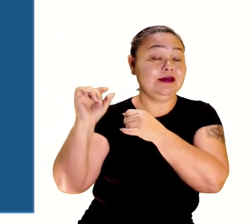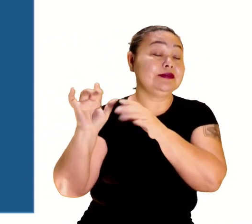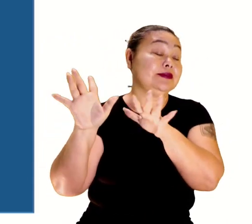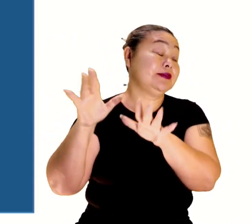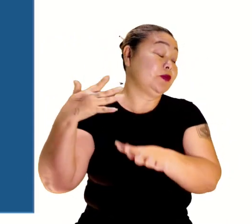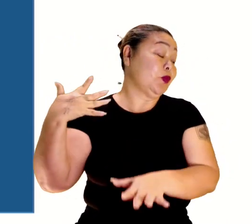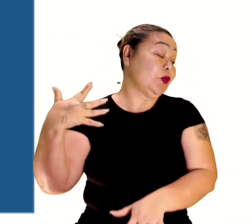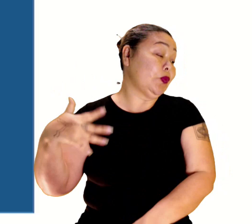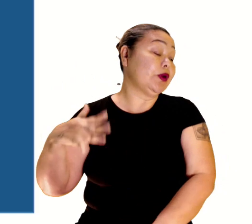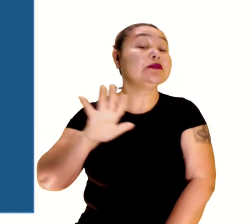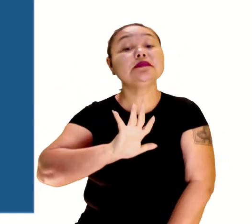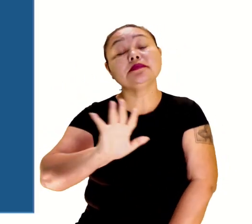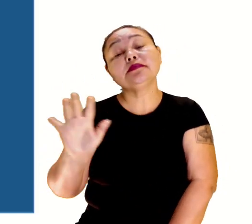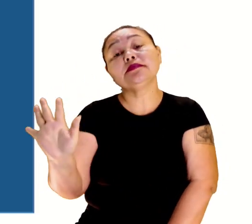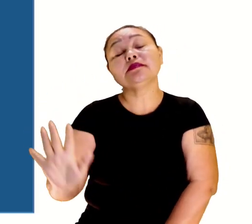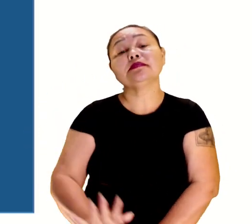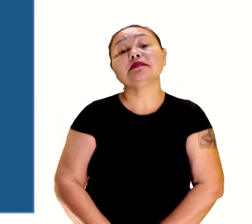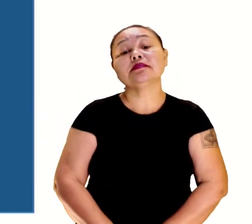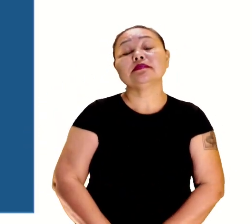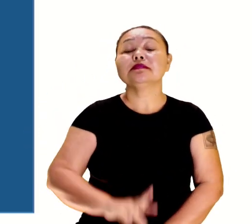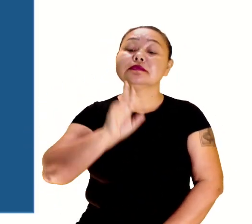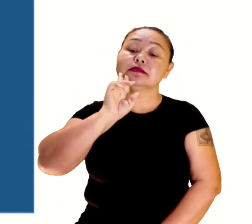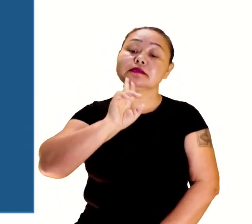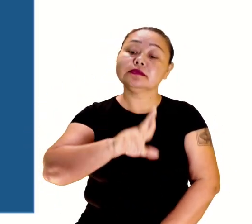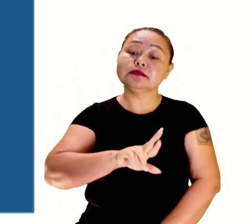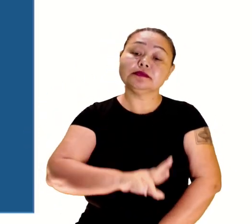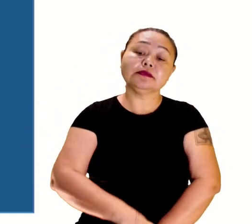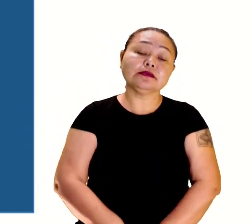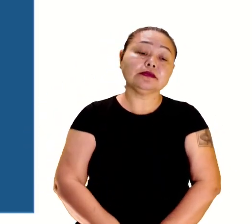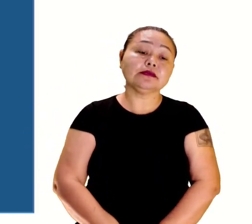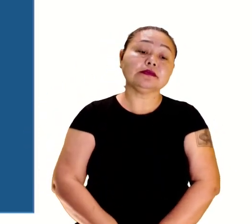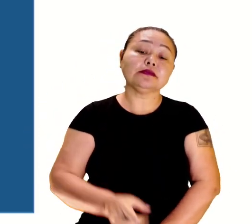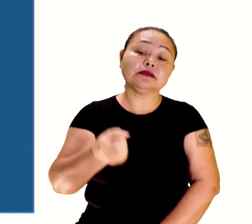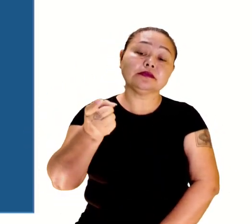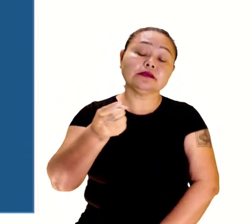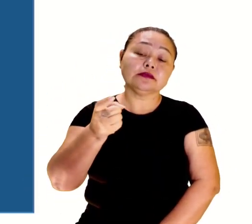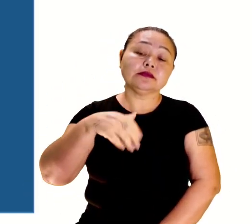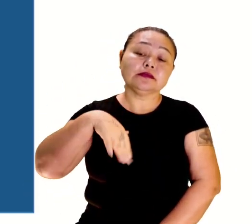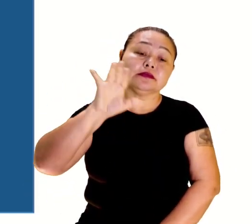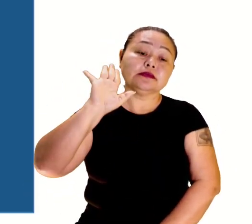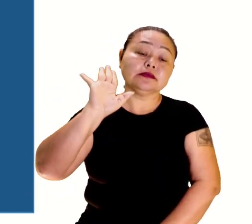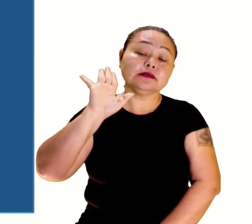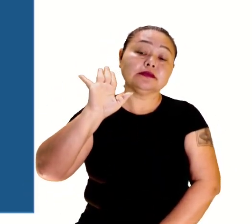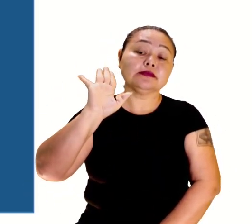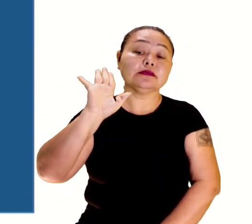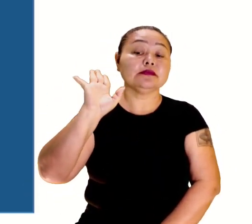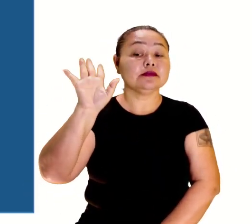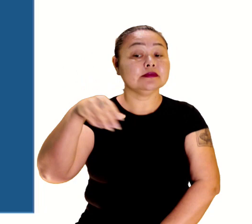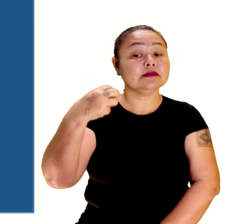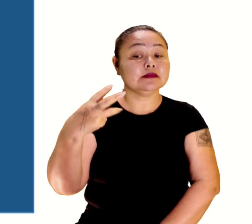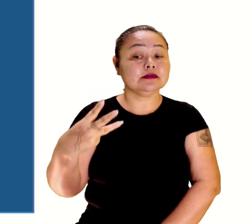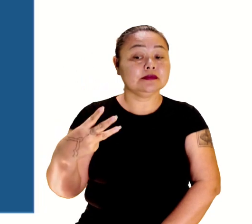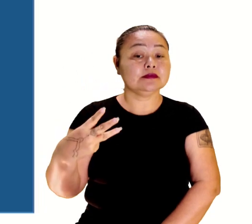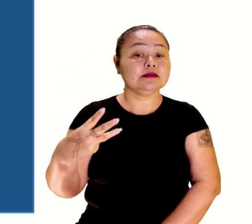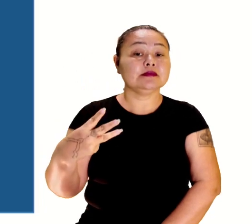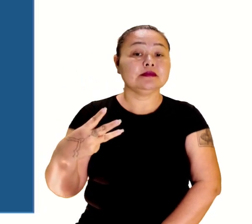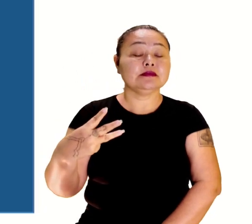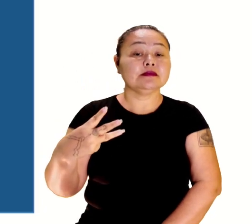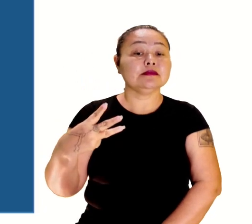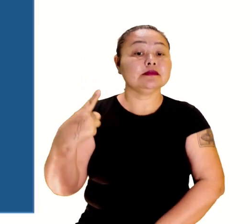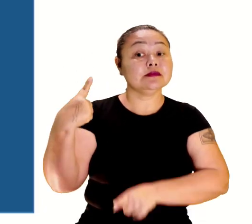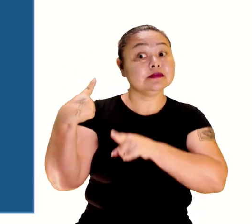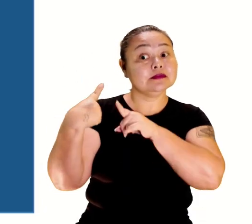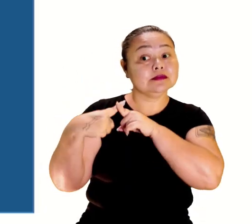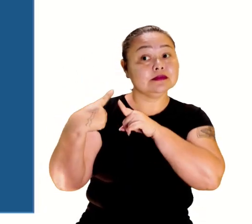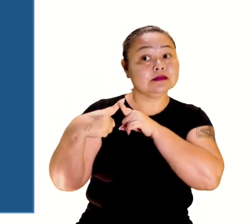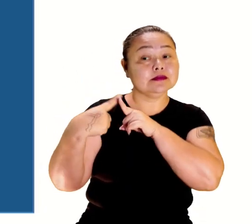Nossa, mas tá bom. Vamos dar a resposta, então? Vamos. O meu X aqui vai ter que ser maior que quem? Maior que 3. Maior que 3. Porra, o quê?